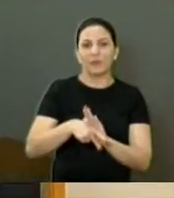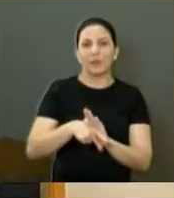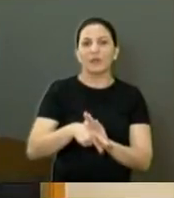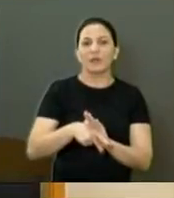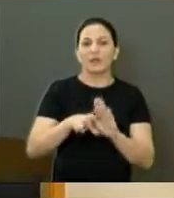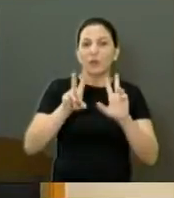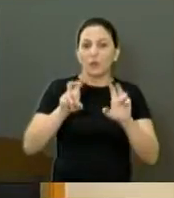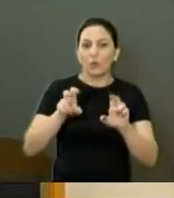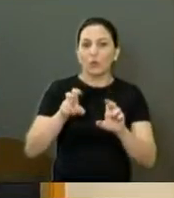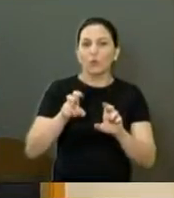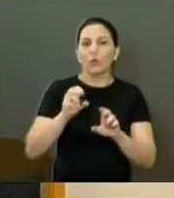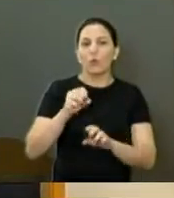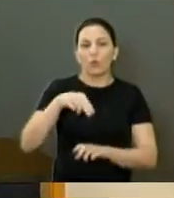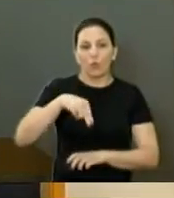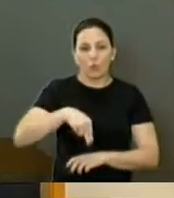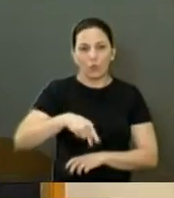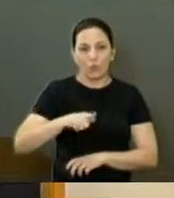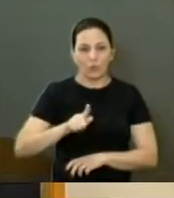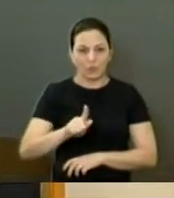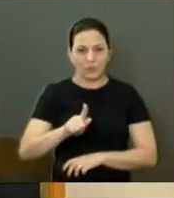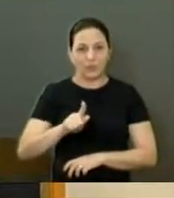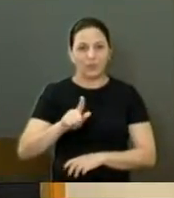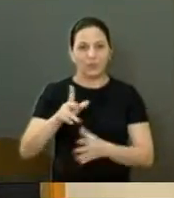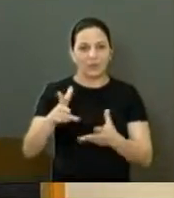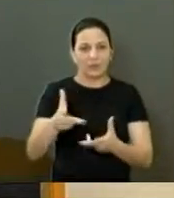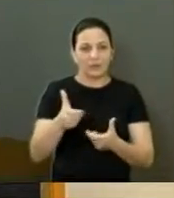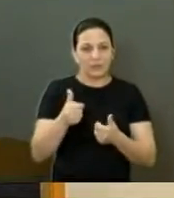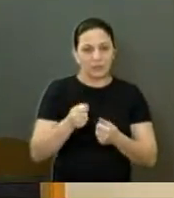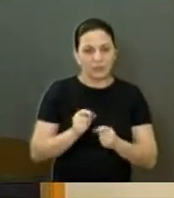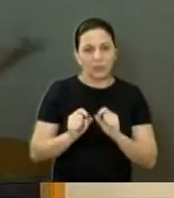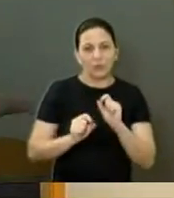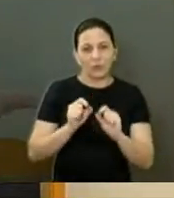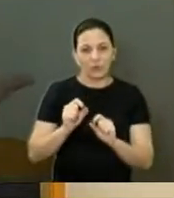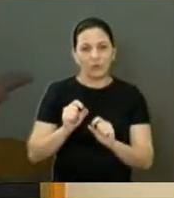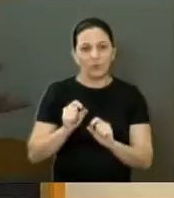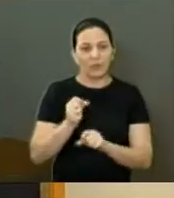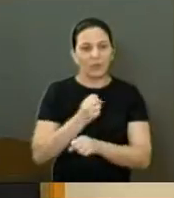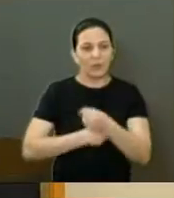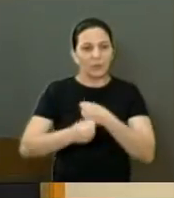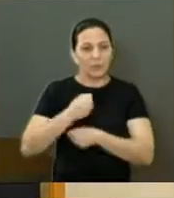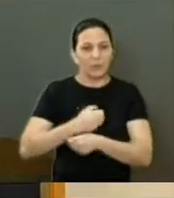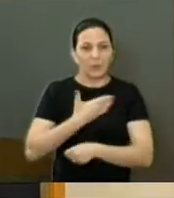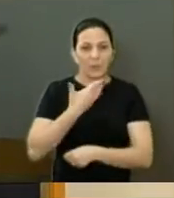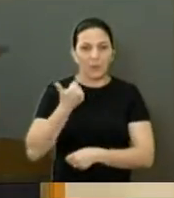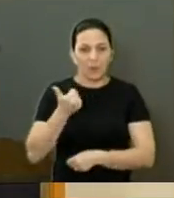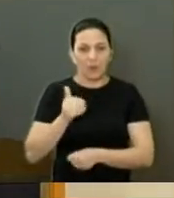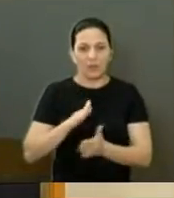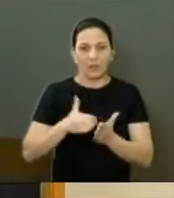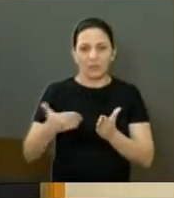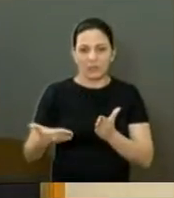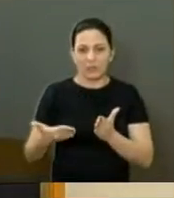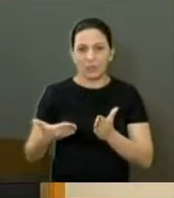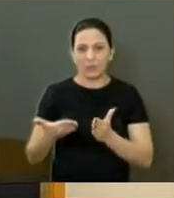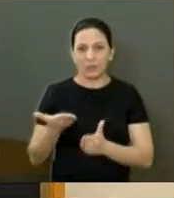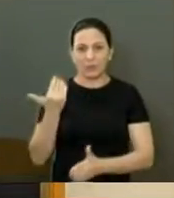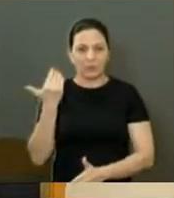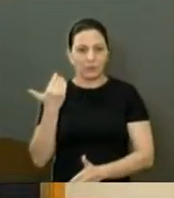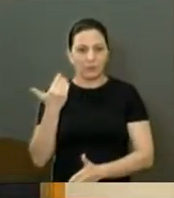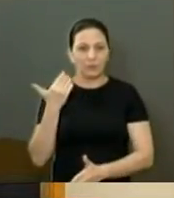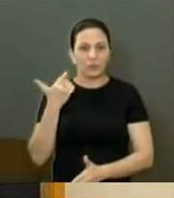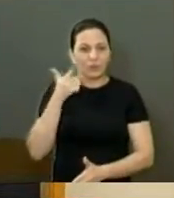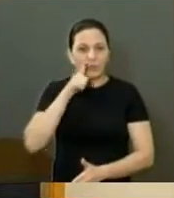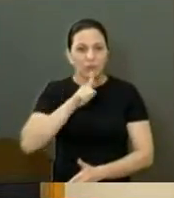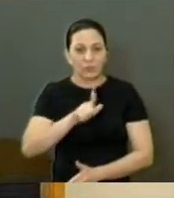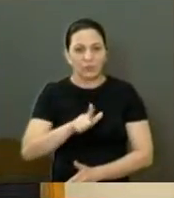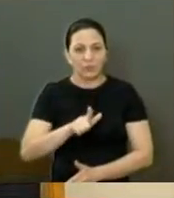Infelizmente, as nossas arrecadações ela não tem sido como foi no ano passado. Nessa época, no ano passado, nós já tínhamos